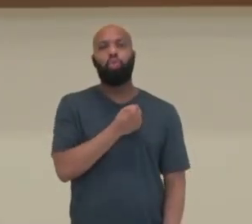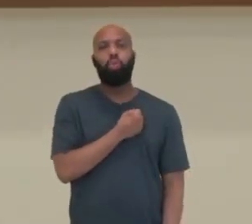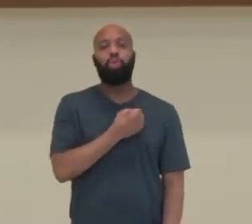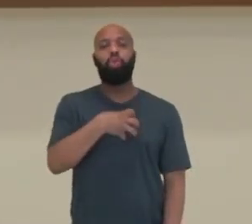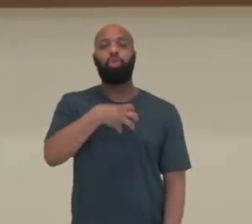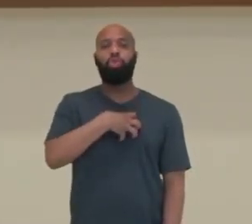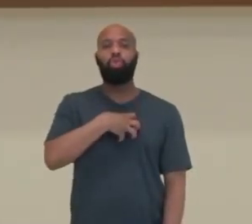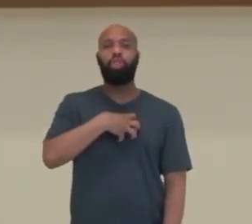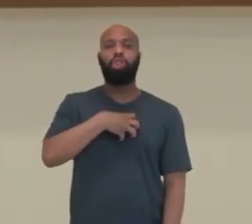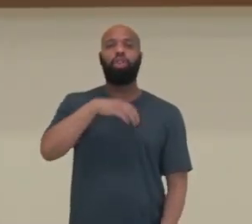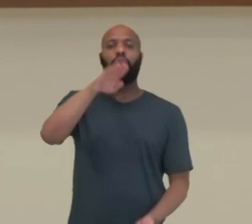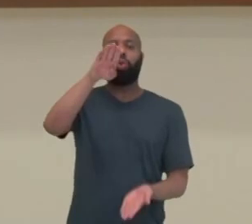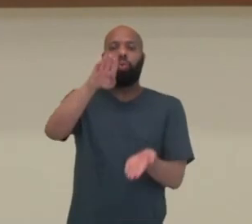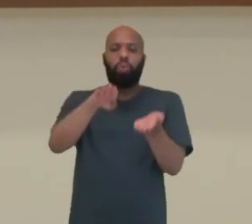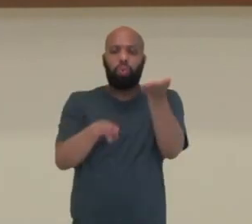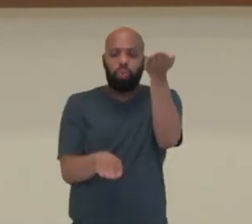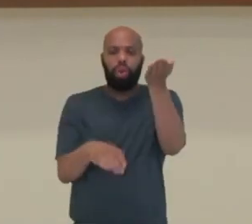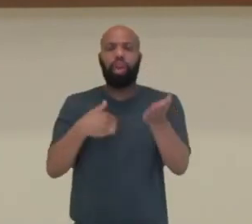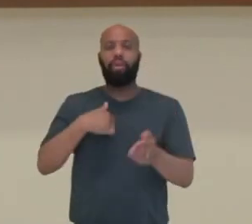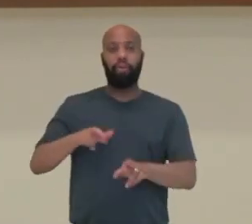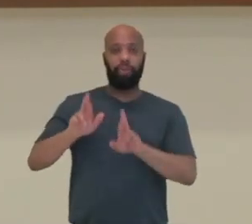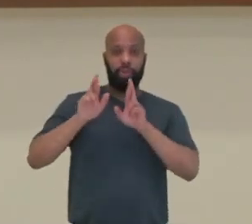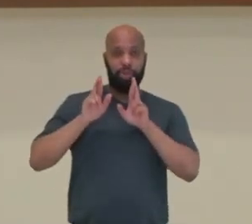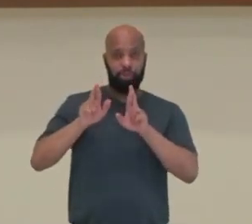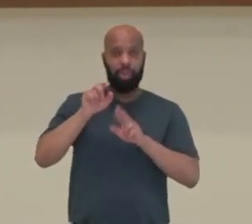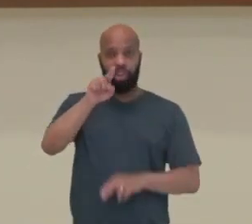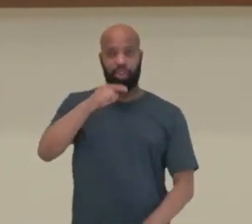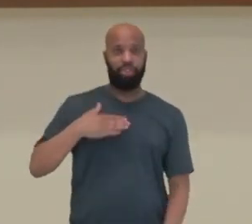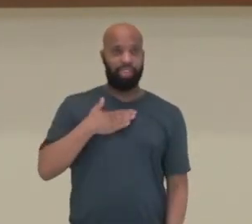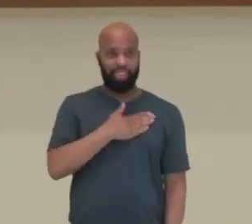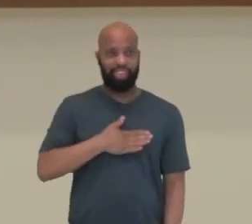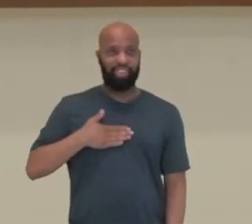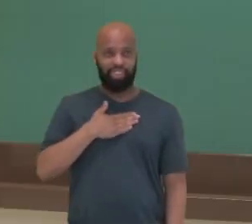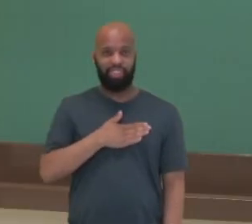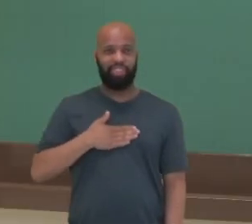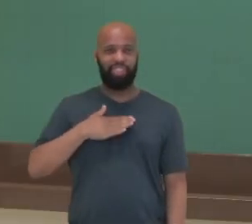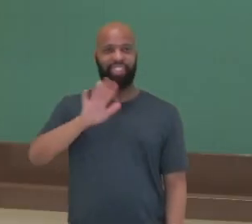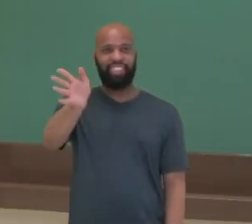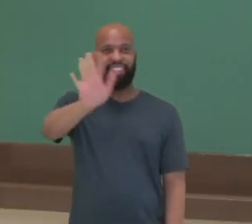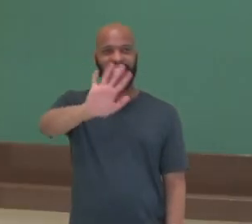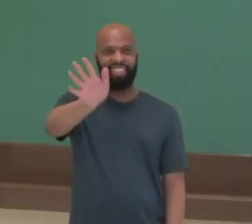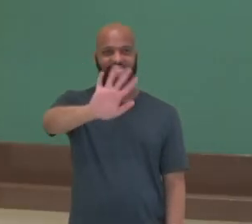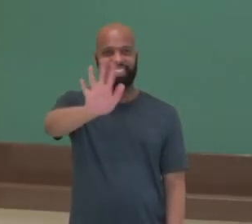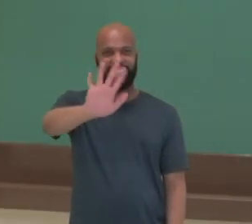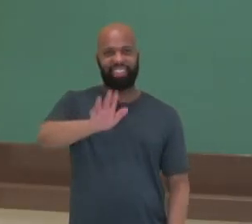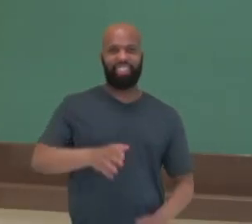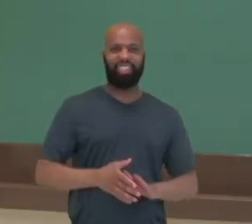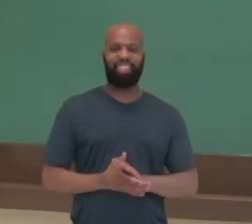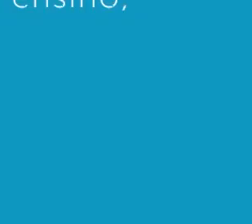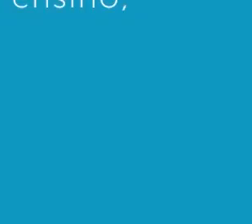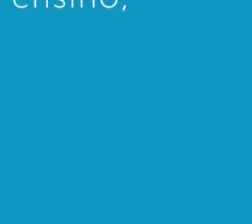inversamente proporcionais. Eu espero que vocês tenham gostado e até breve!